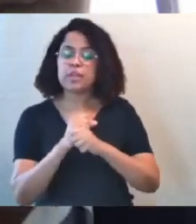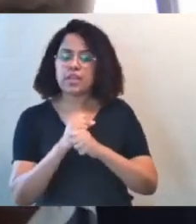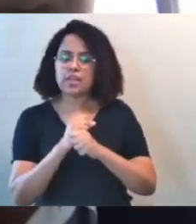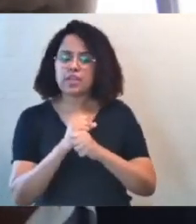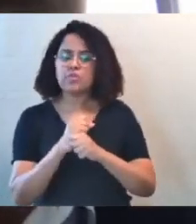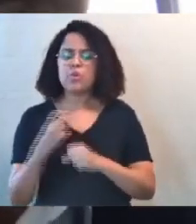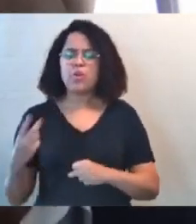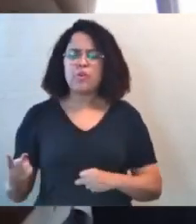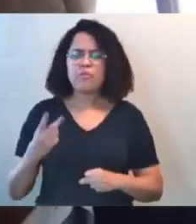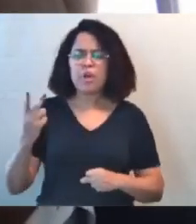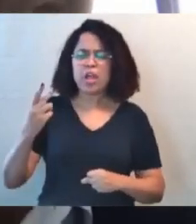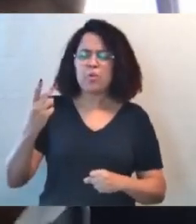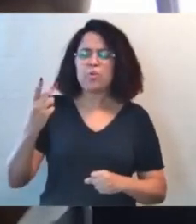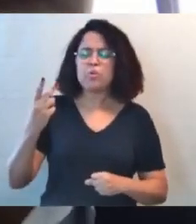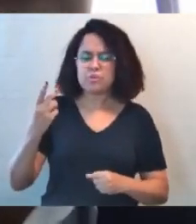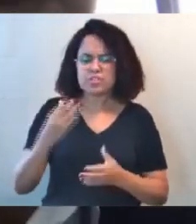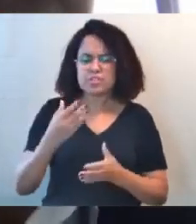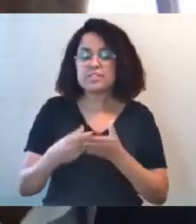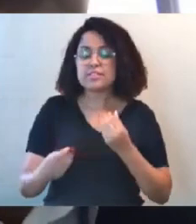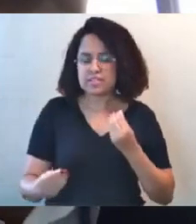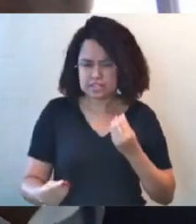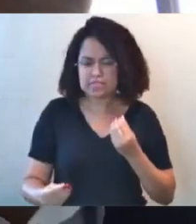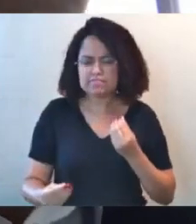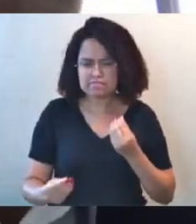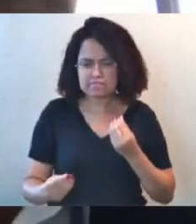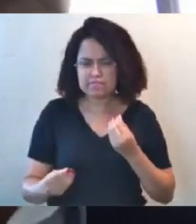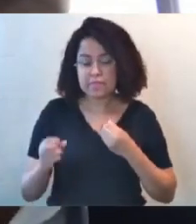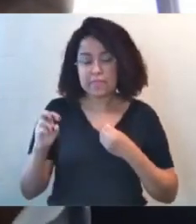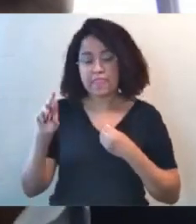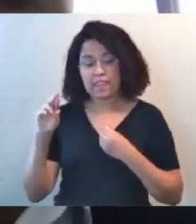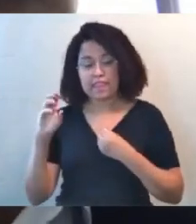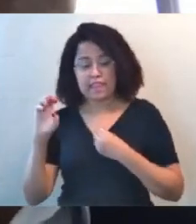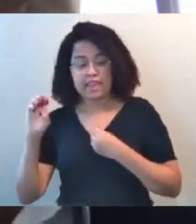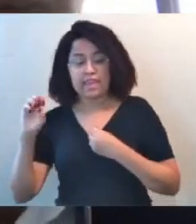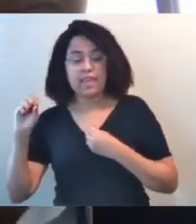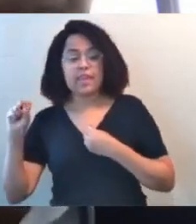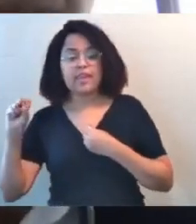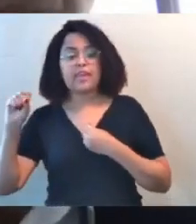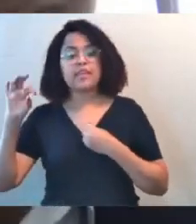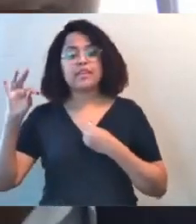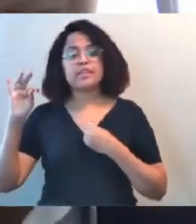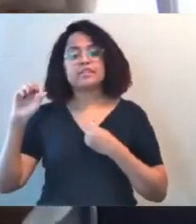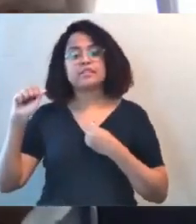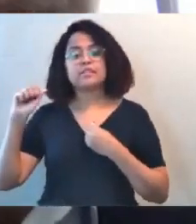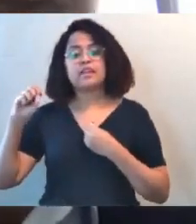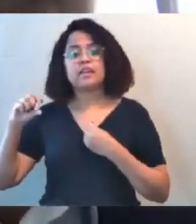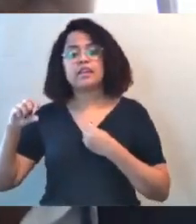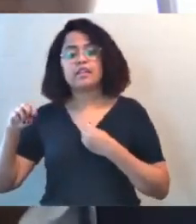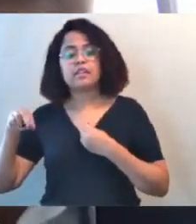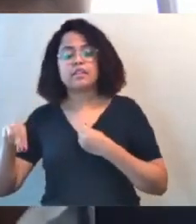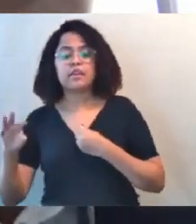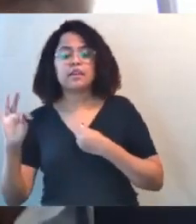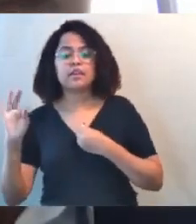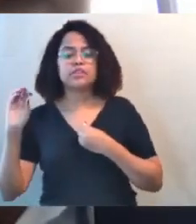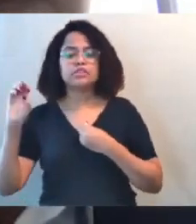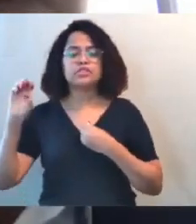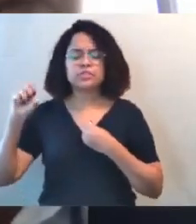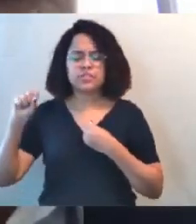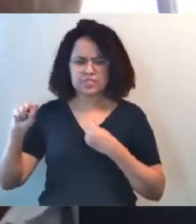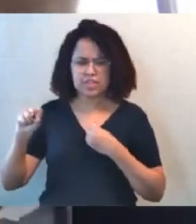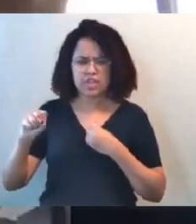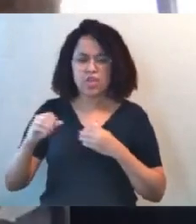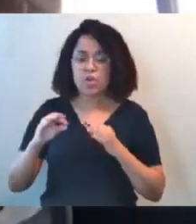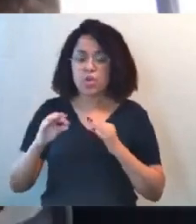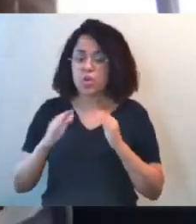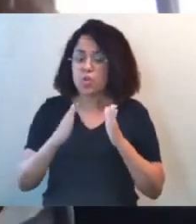remunerando e depreciando, estaremos depreciando e remunerando esses veículos no período que eles serão